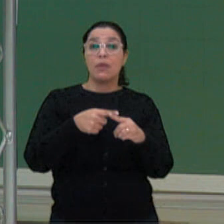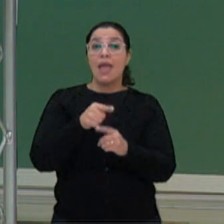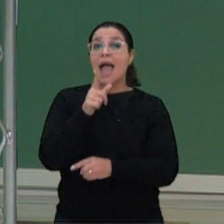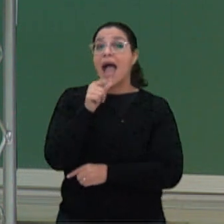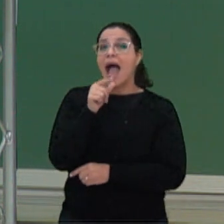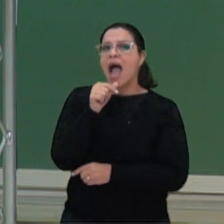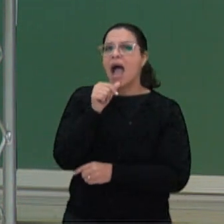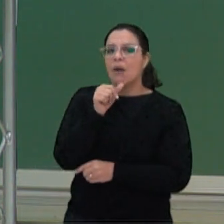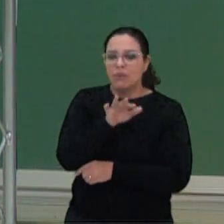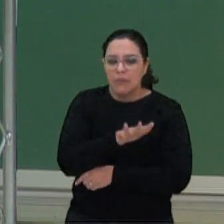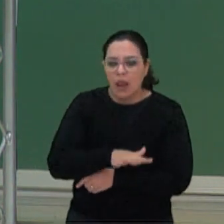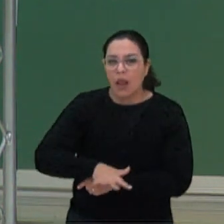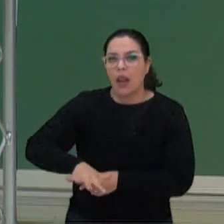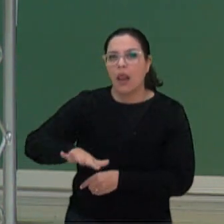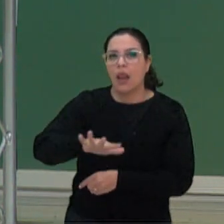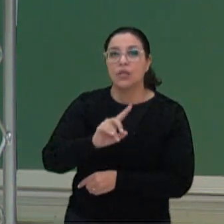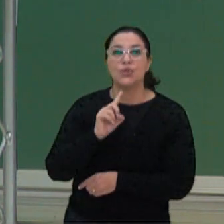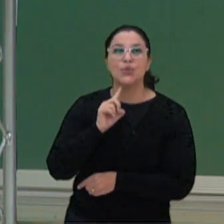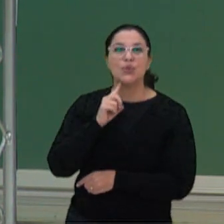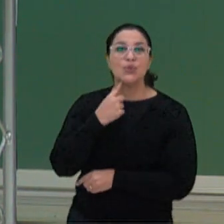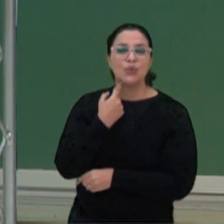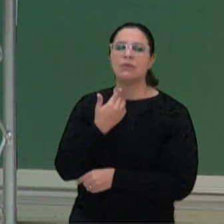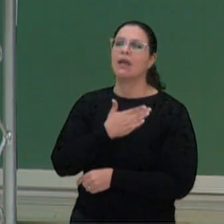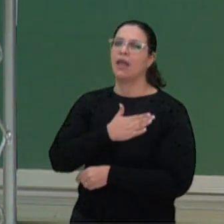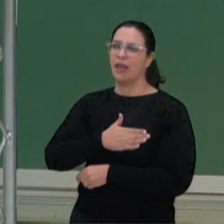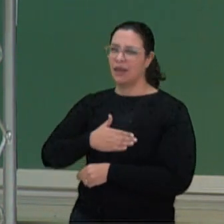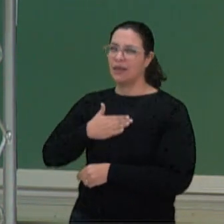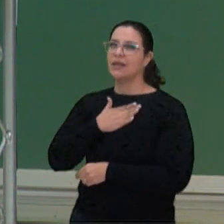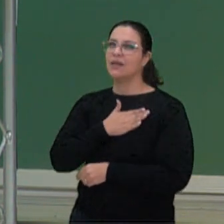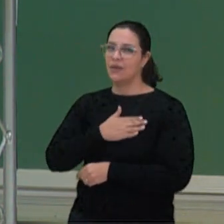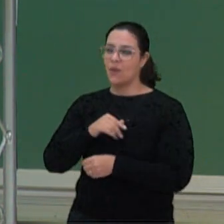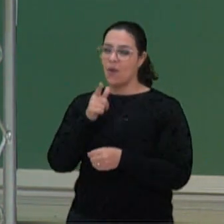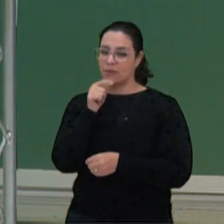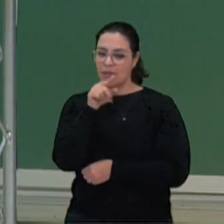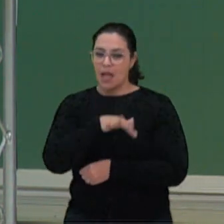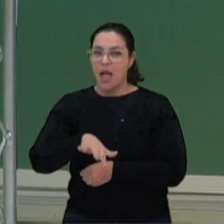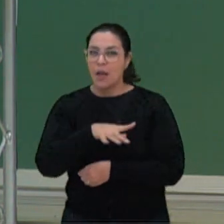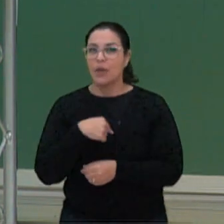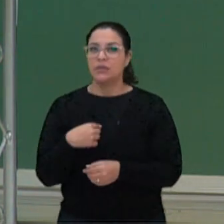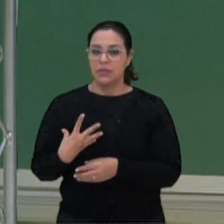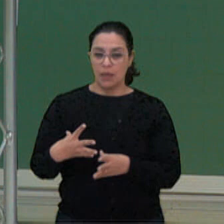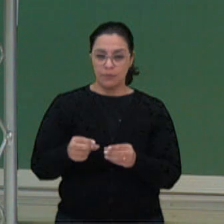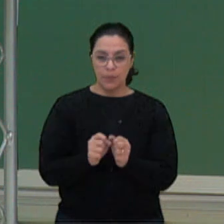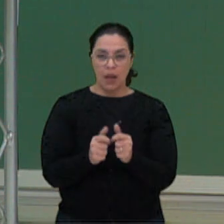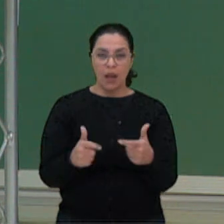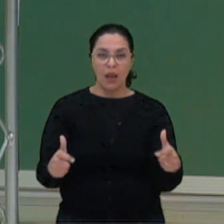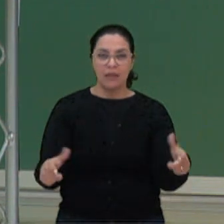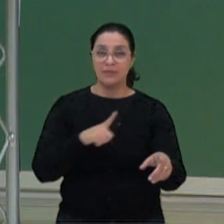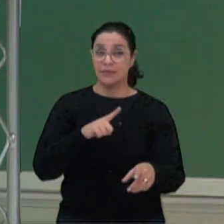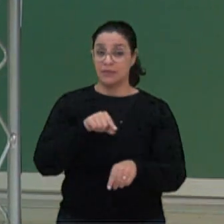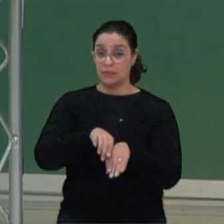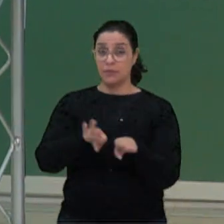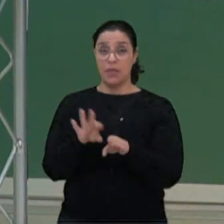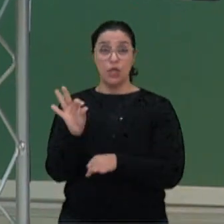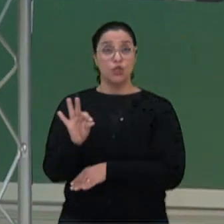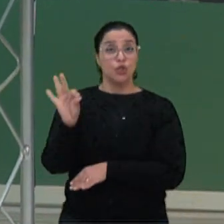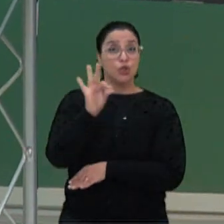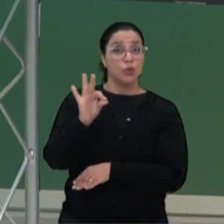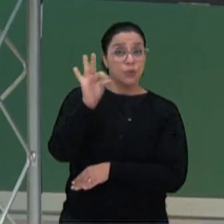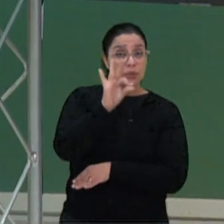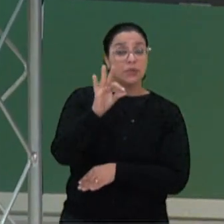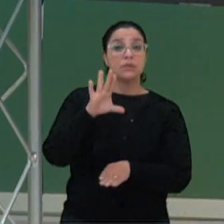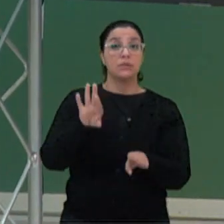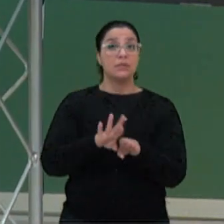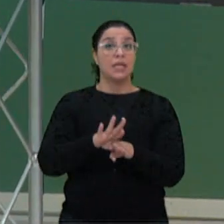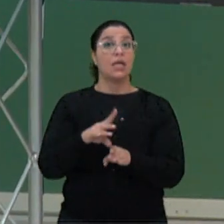Água parada. O mosquito gosta de água parada, ele precisa disso para poder se reproduzir. São mosquitos diurnos,